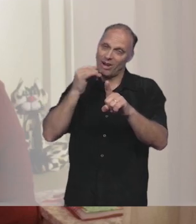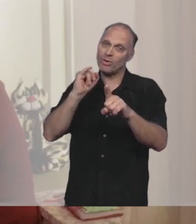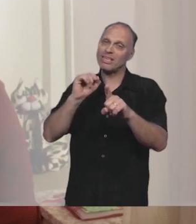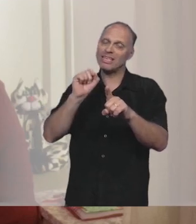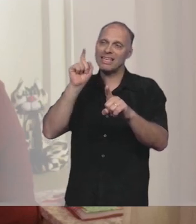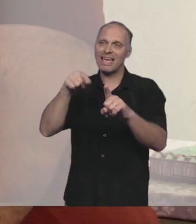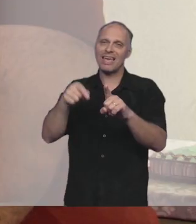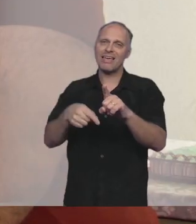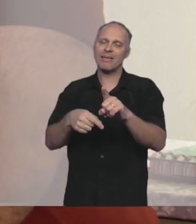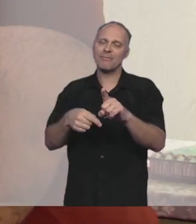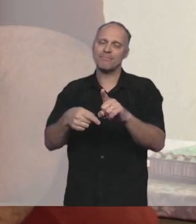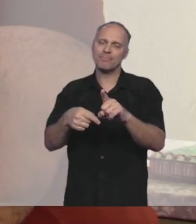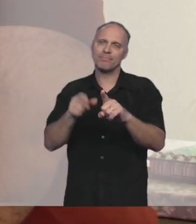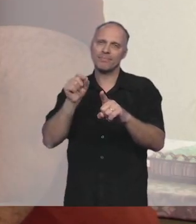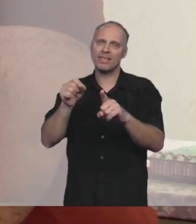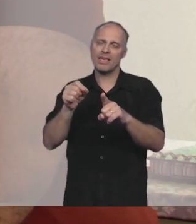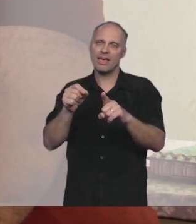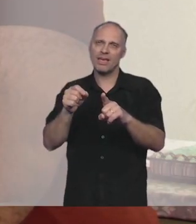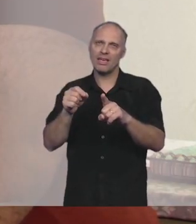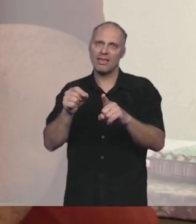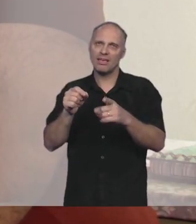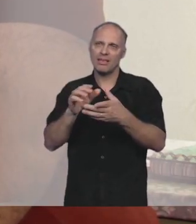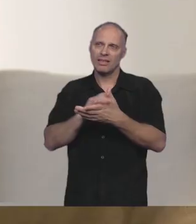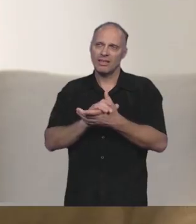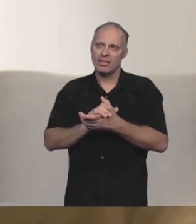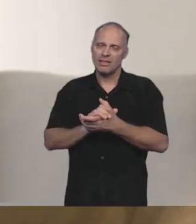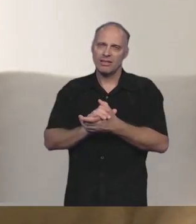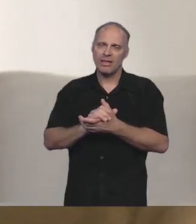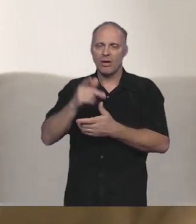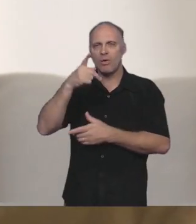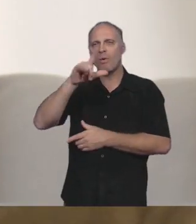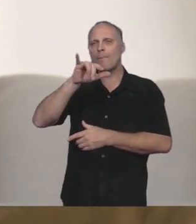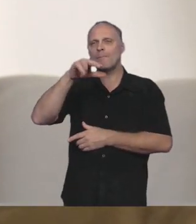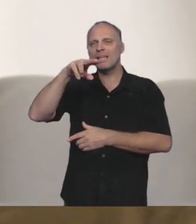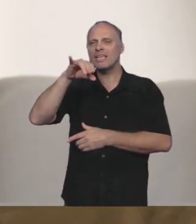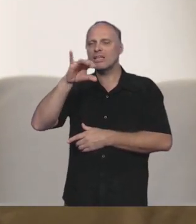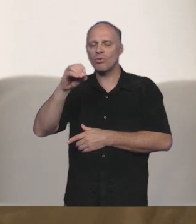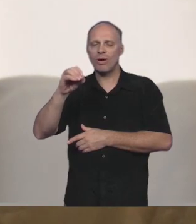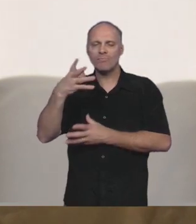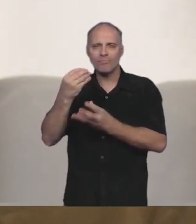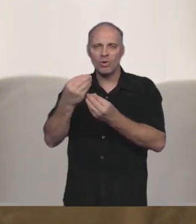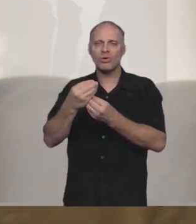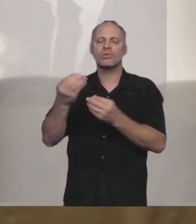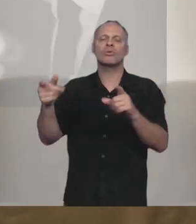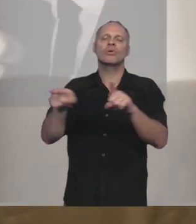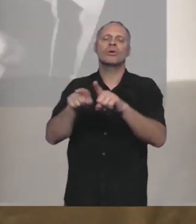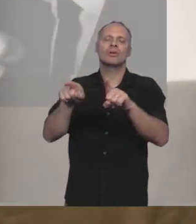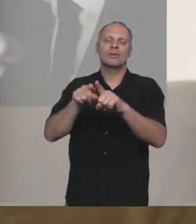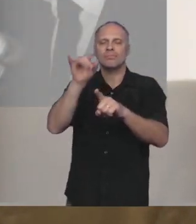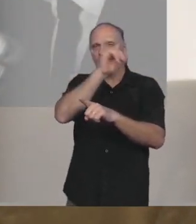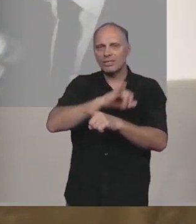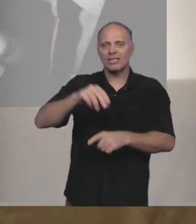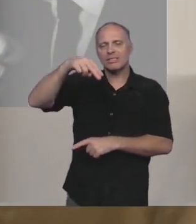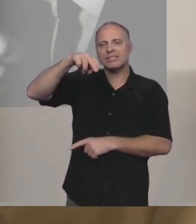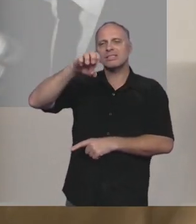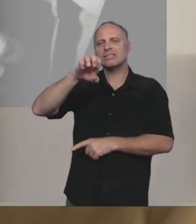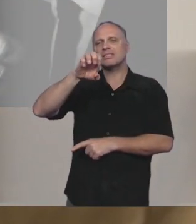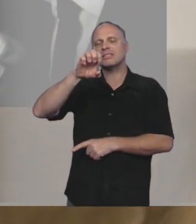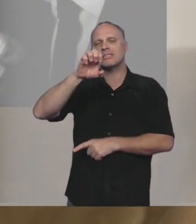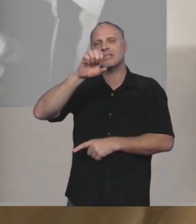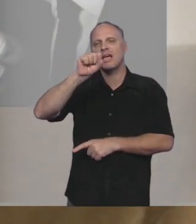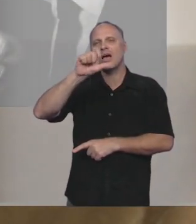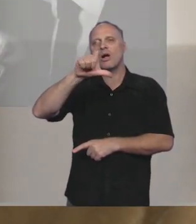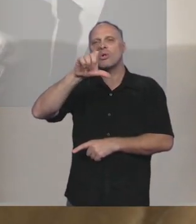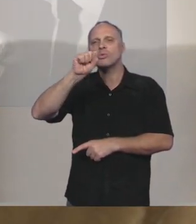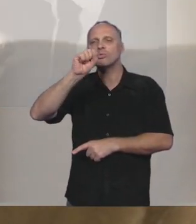Plínio Marcos é emblemático, Nelson Rodrigues também. São textos que qualquer um vai pegar e vai ler sem interesse em